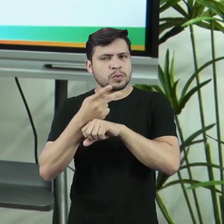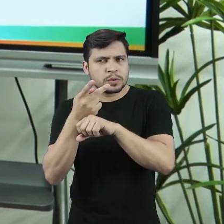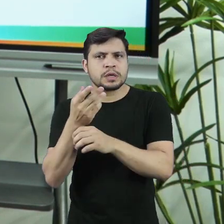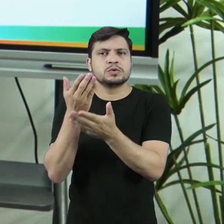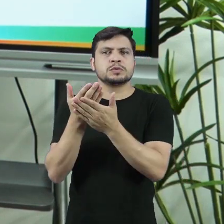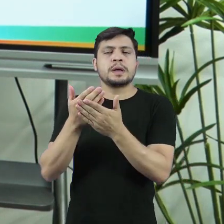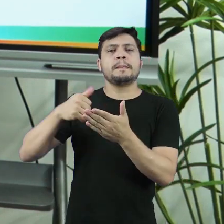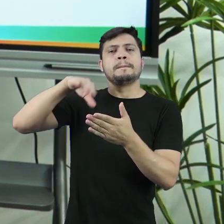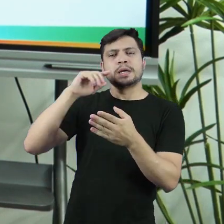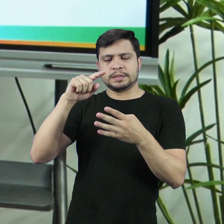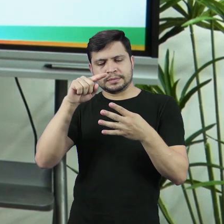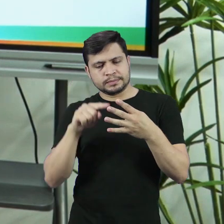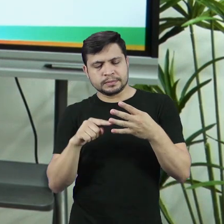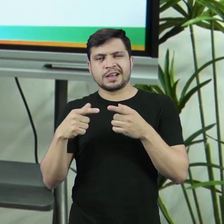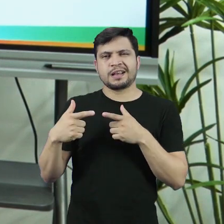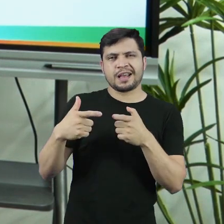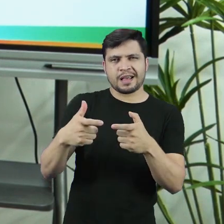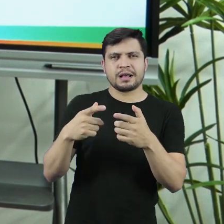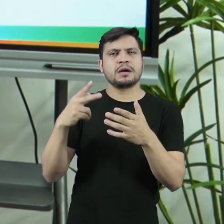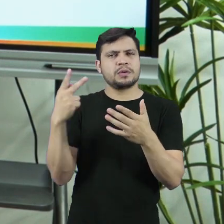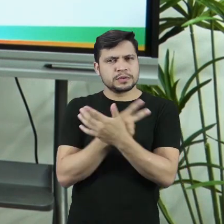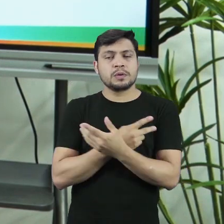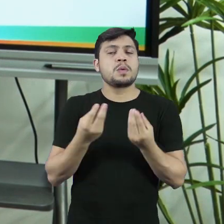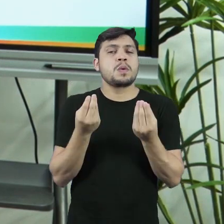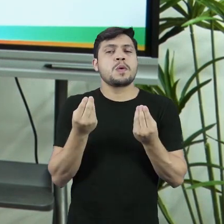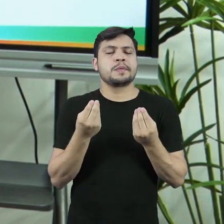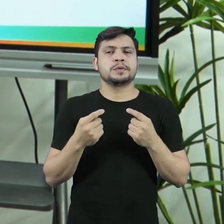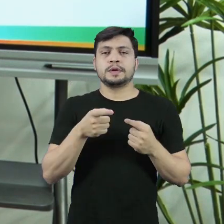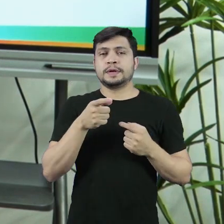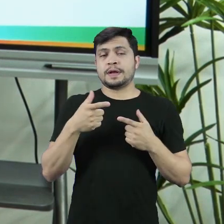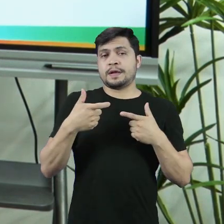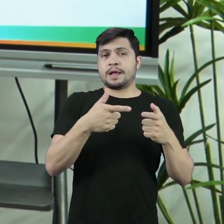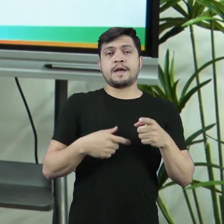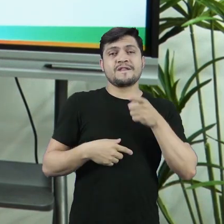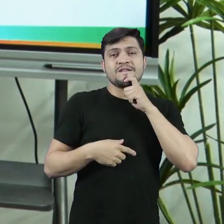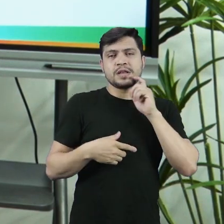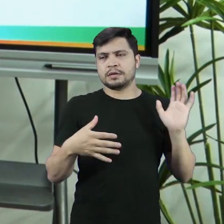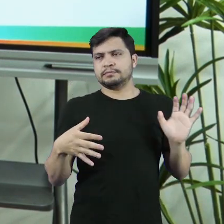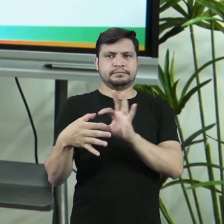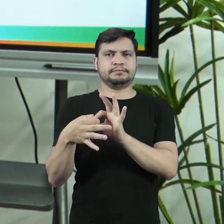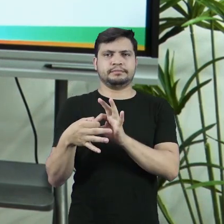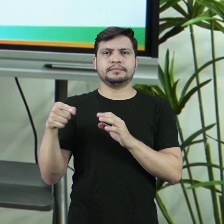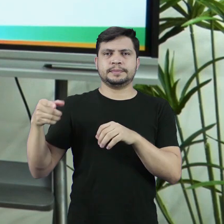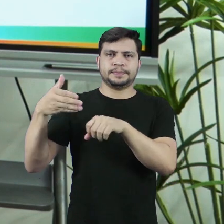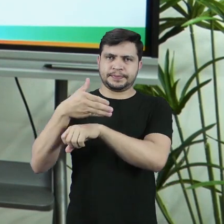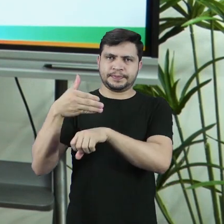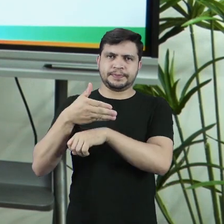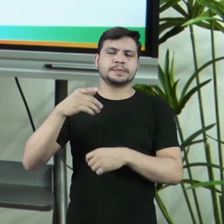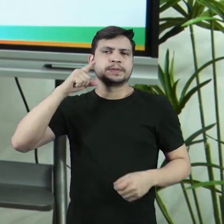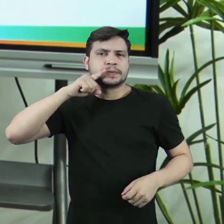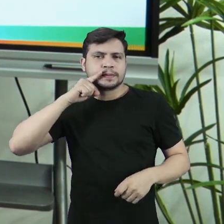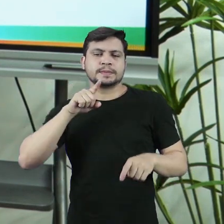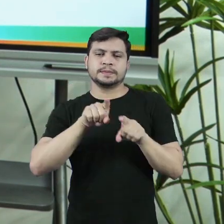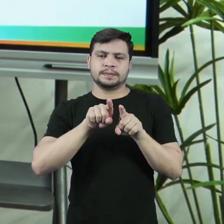conflitos e ver como que a parte da Guerra Fria toca belicamente a participação dos Estados Unidos e da União Soviética dentro